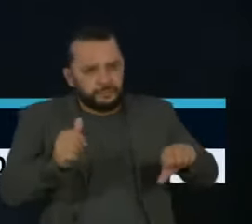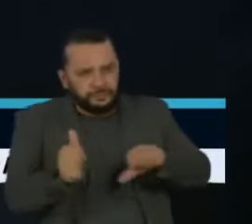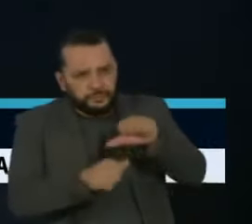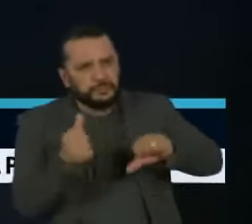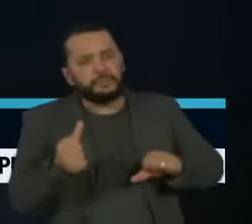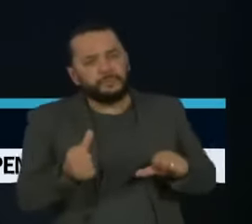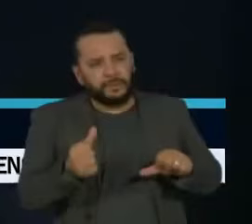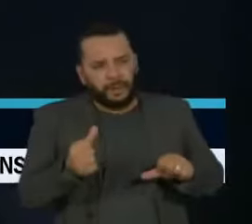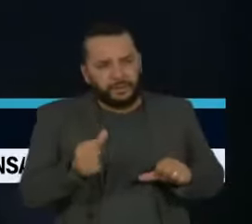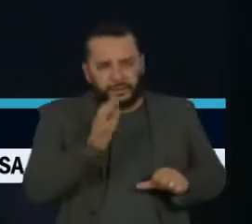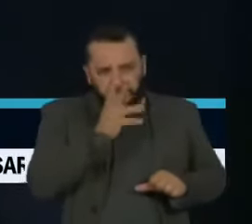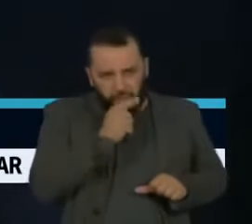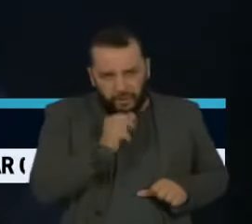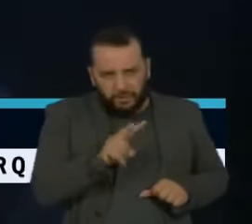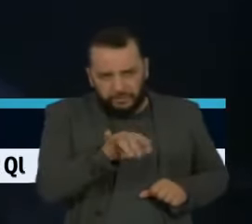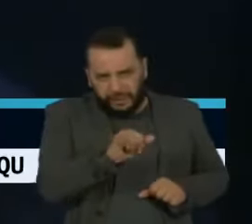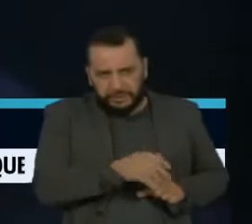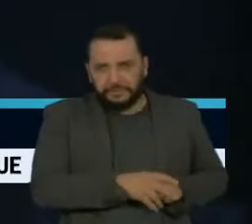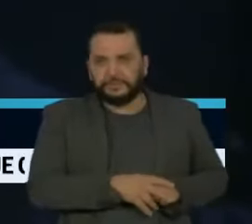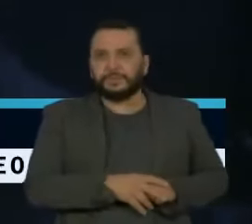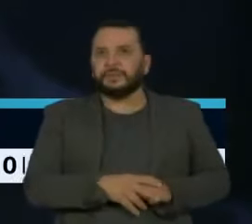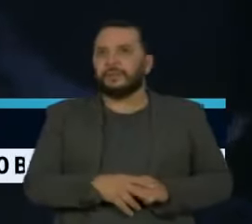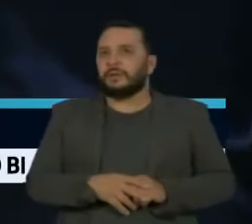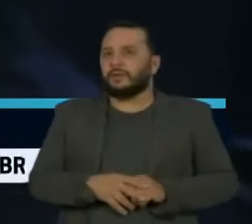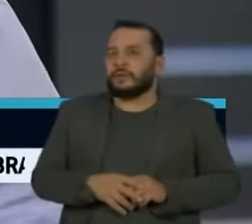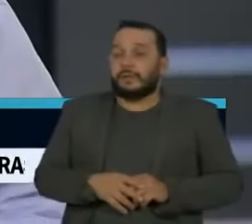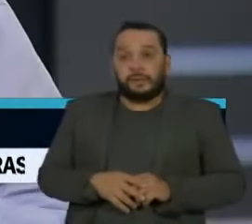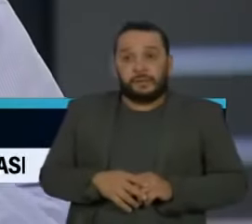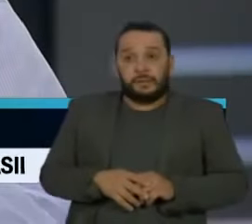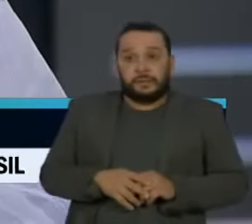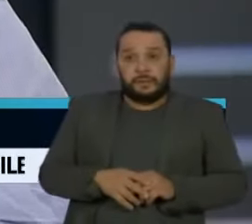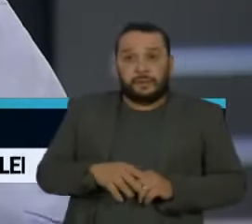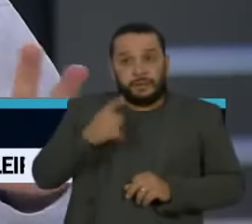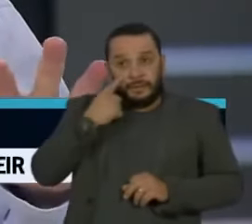levar muito tempo? Qual a sua expectativa? Veja,